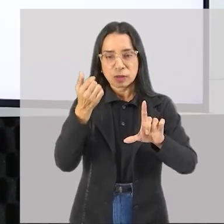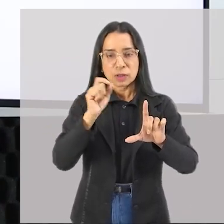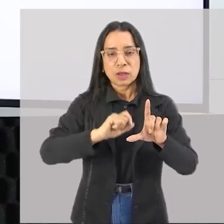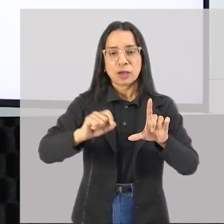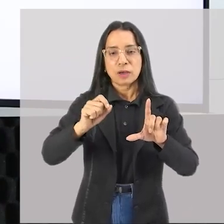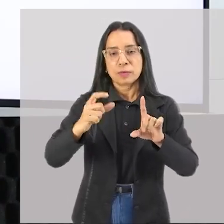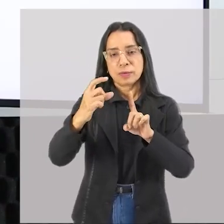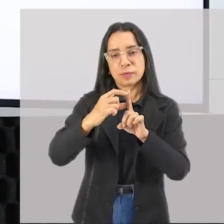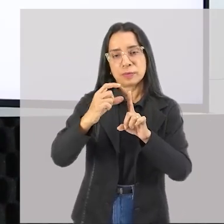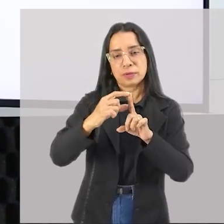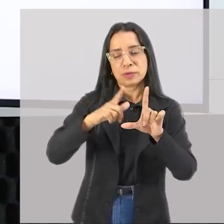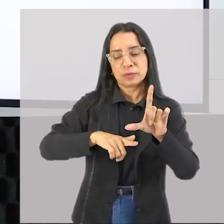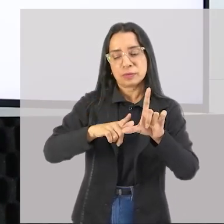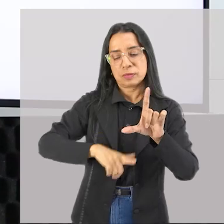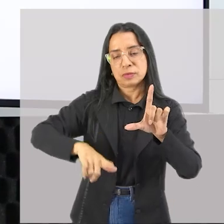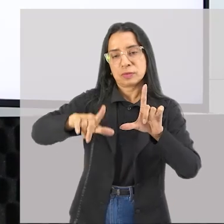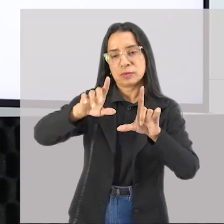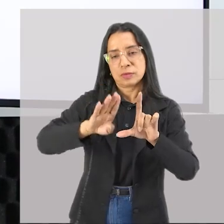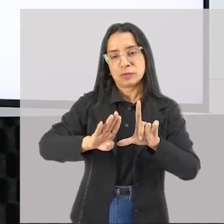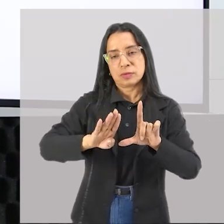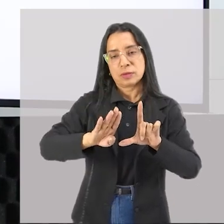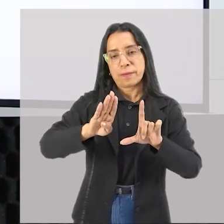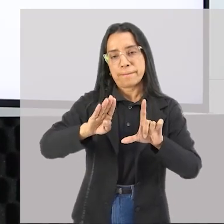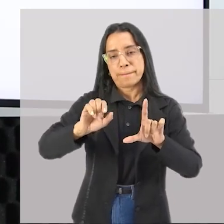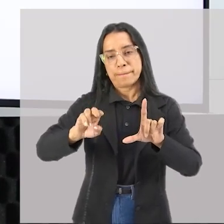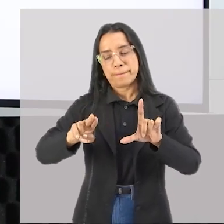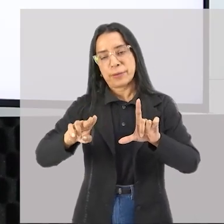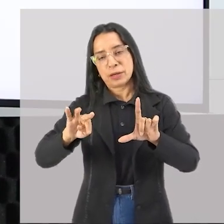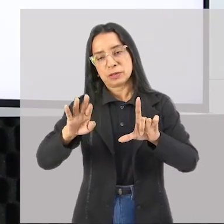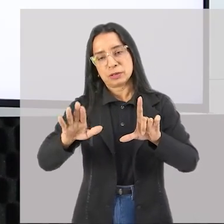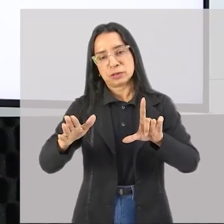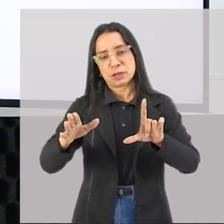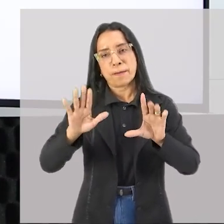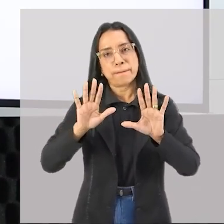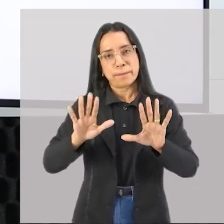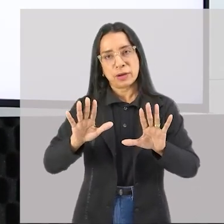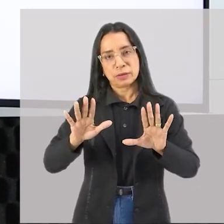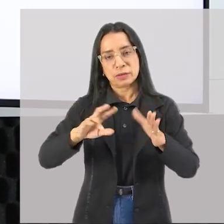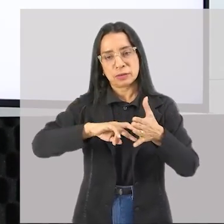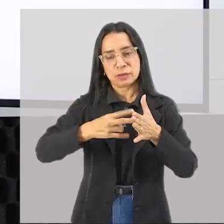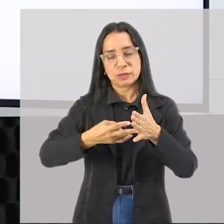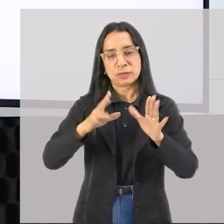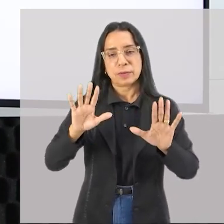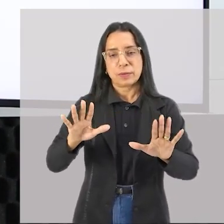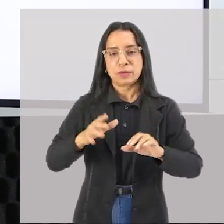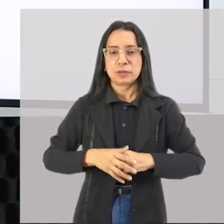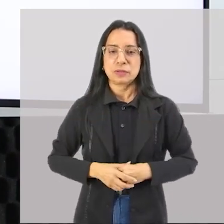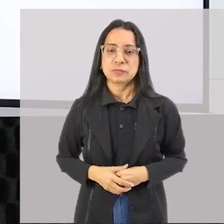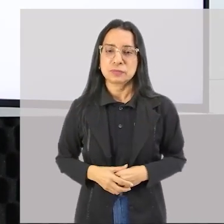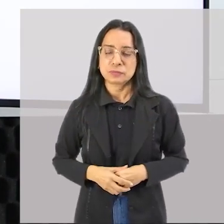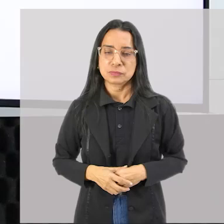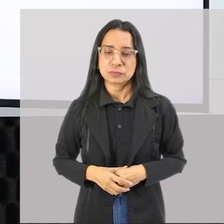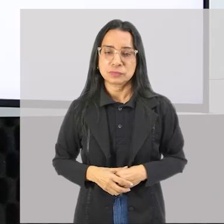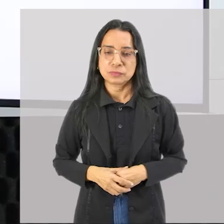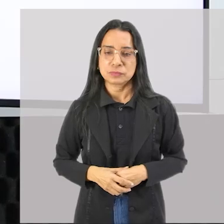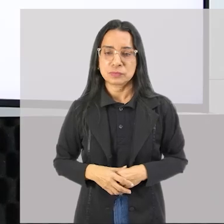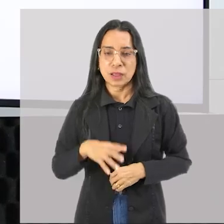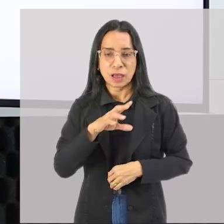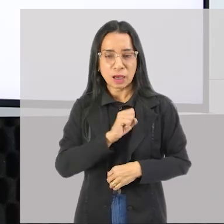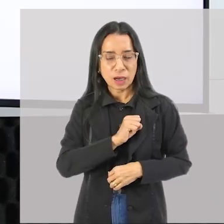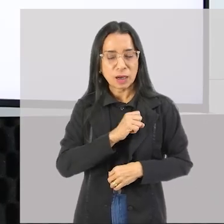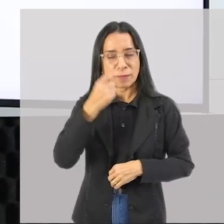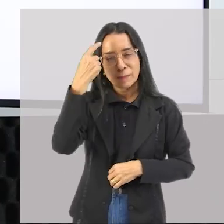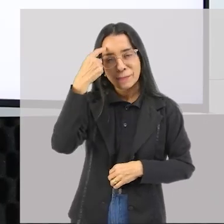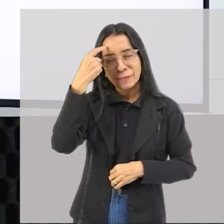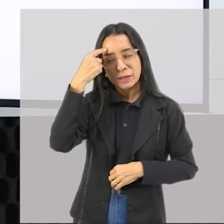sabem, é a palavrinha but, que significa mas, né? Mas, conjunção adversativa. Ela ama a ideia